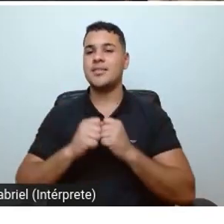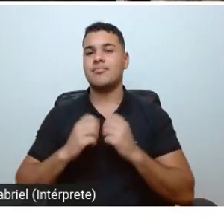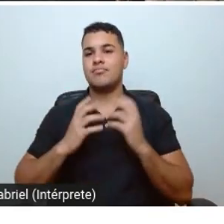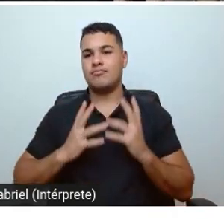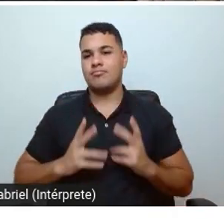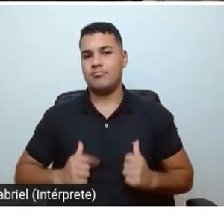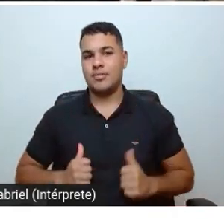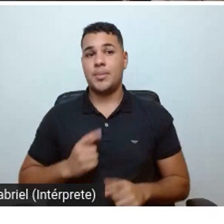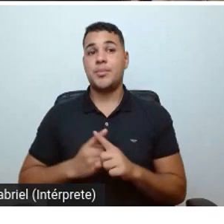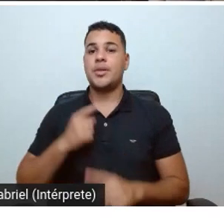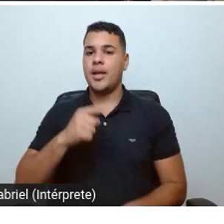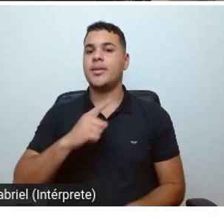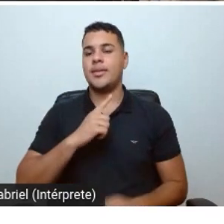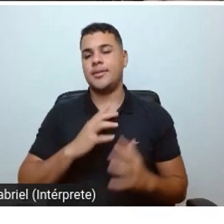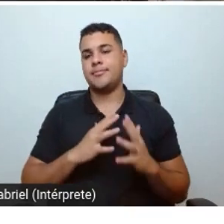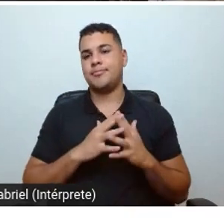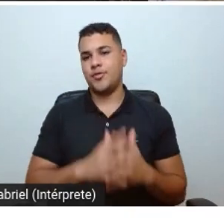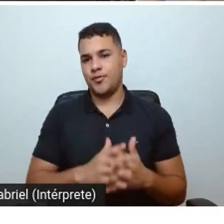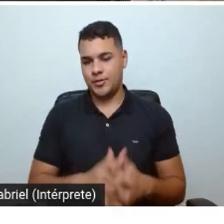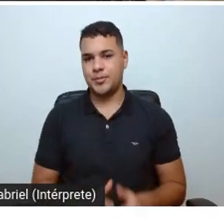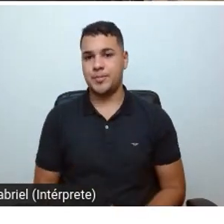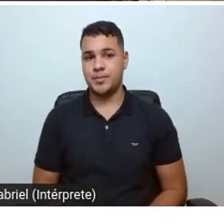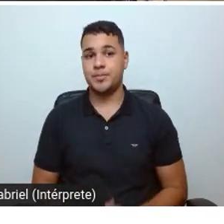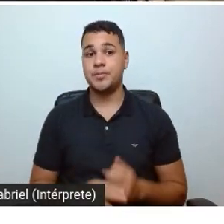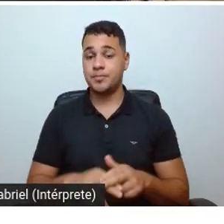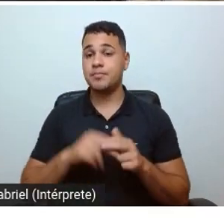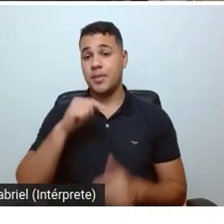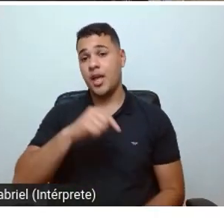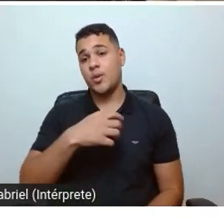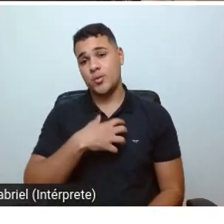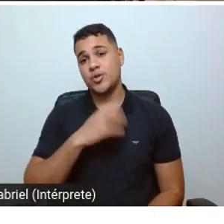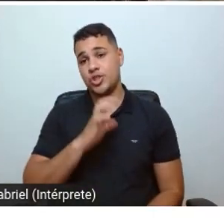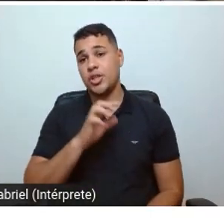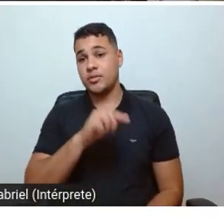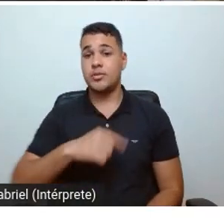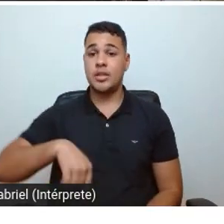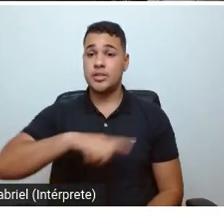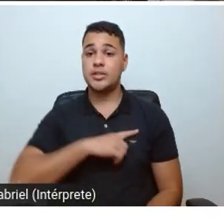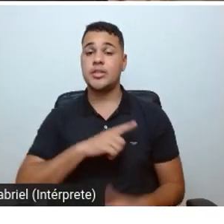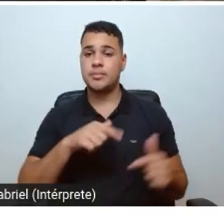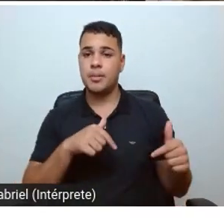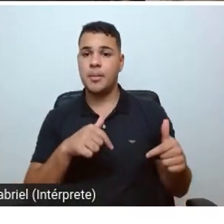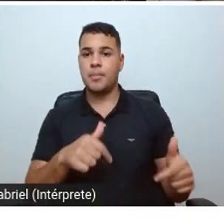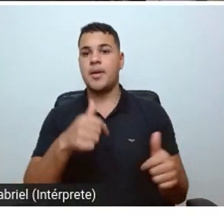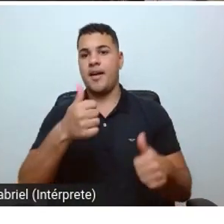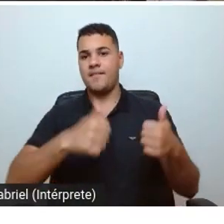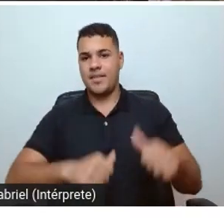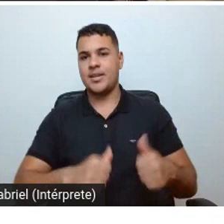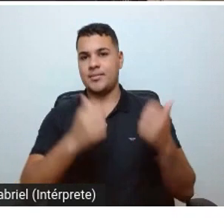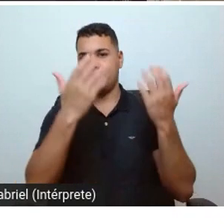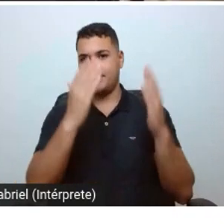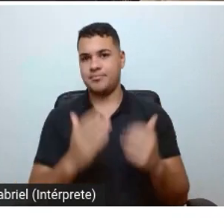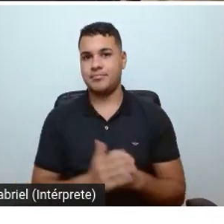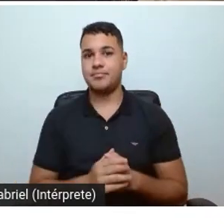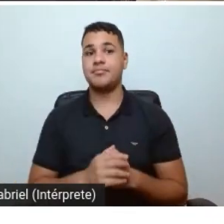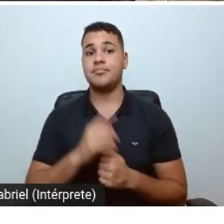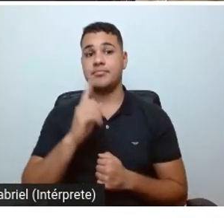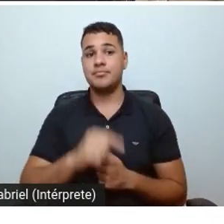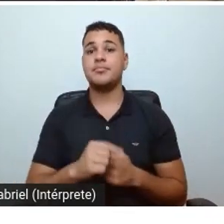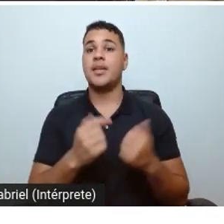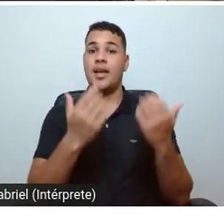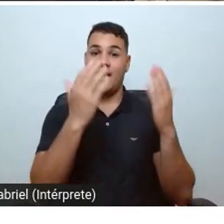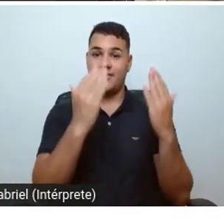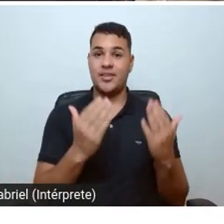está poluída, tá? Então é uma outra forma de avaliação aí da matriz de confusão, avaliando força e